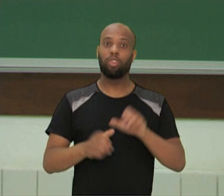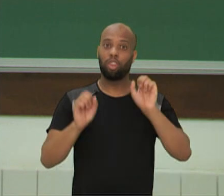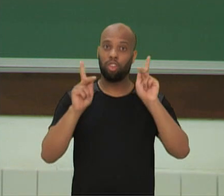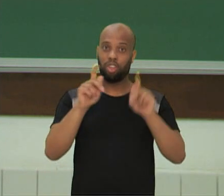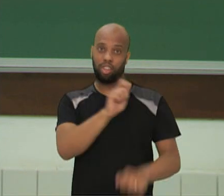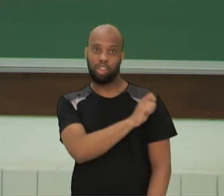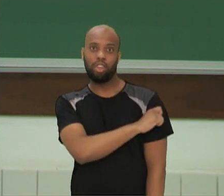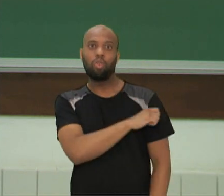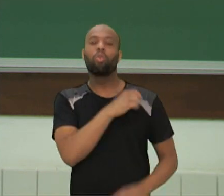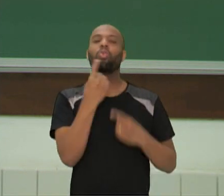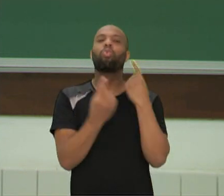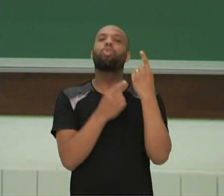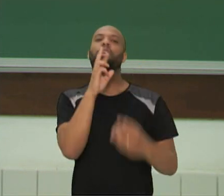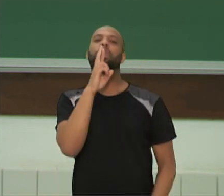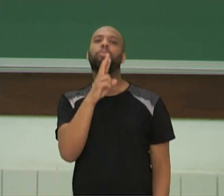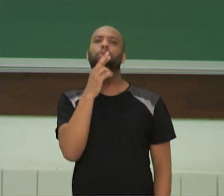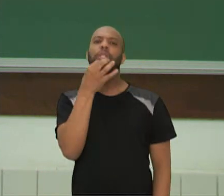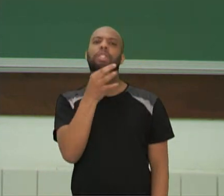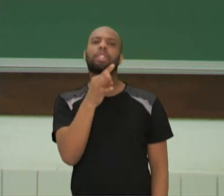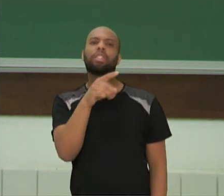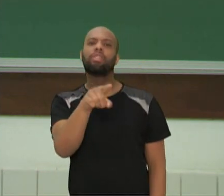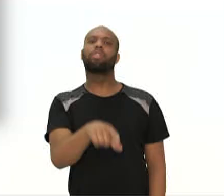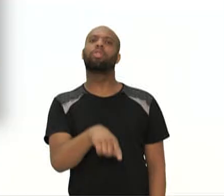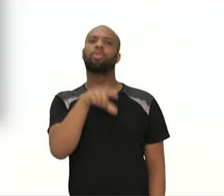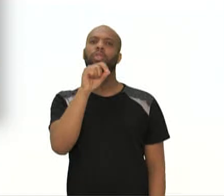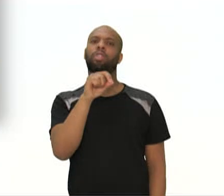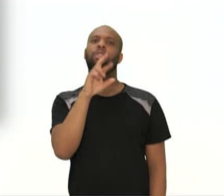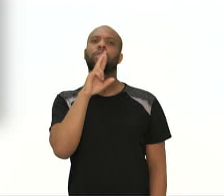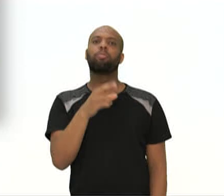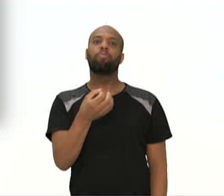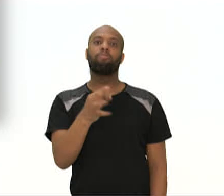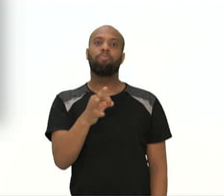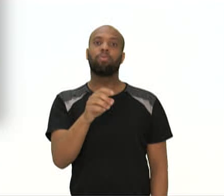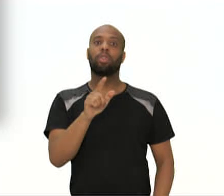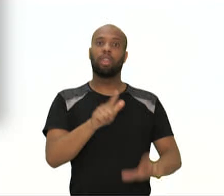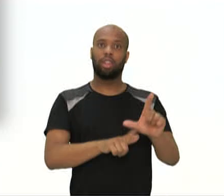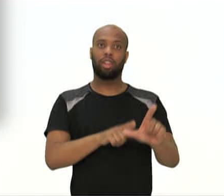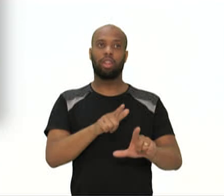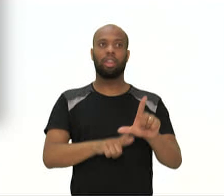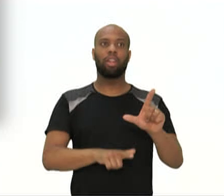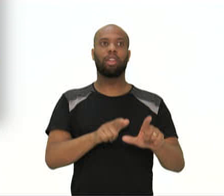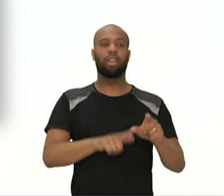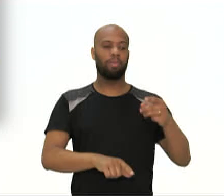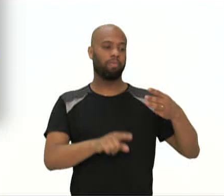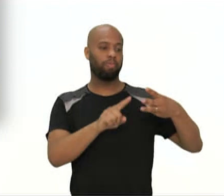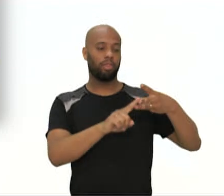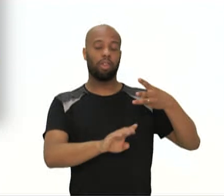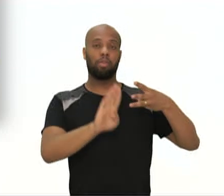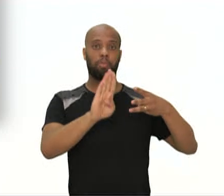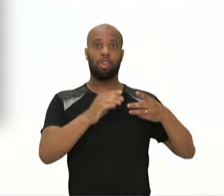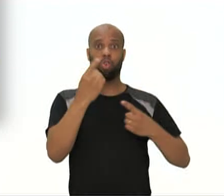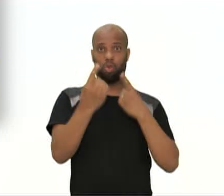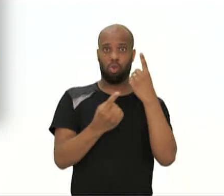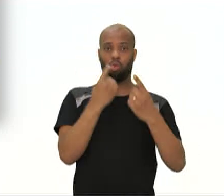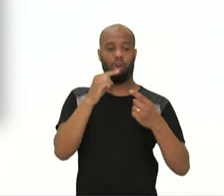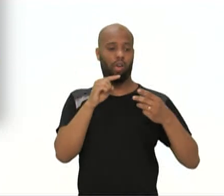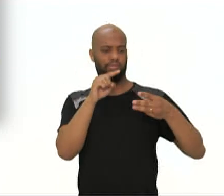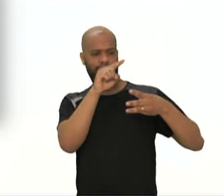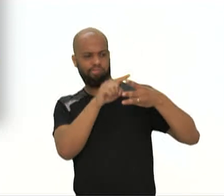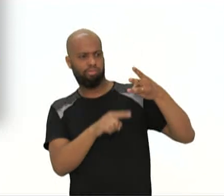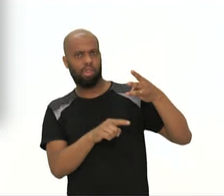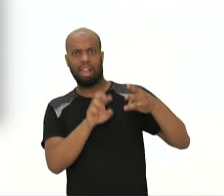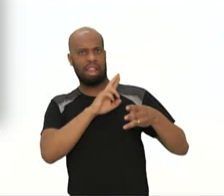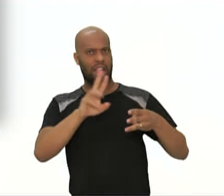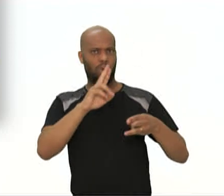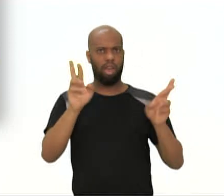Muito bem, estudante. Qual alternativa você marcou? A alternativa correta é a letra B. Qual das alternativas não